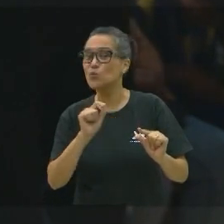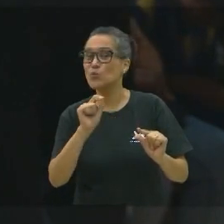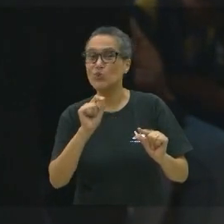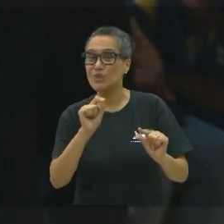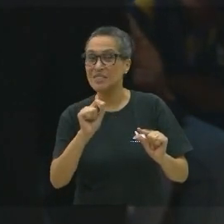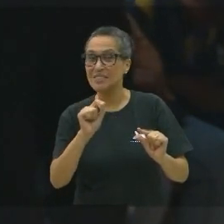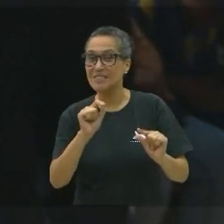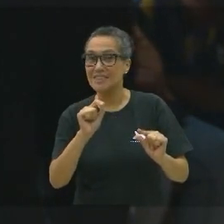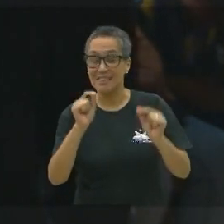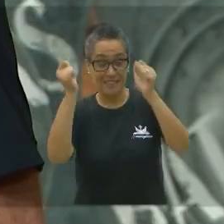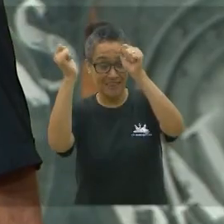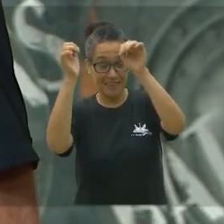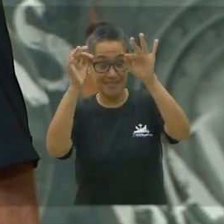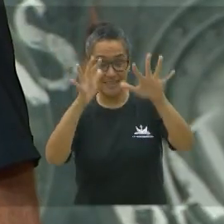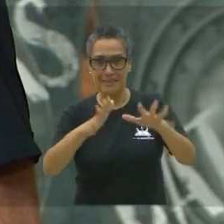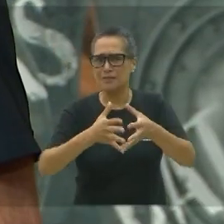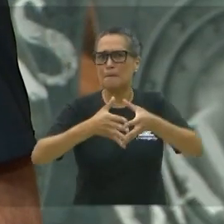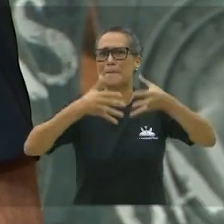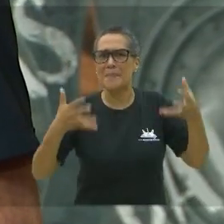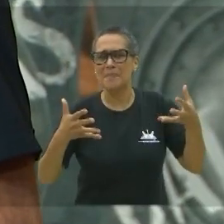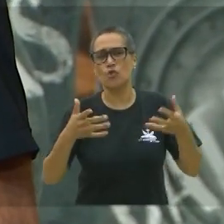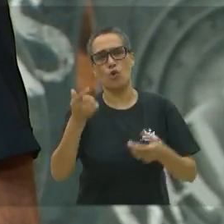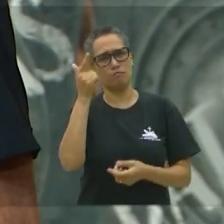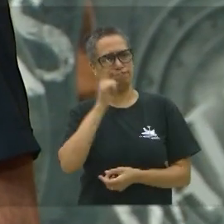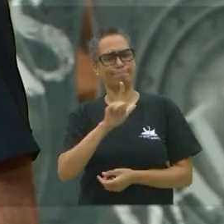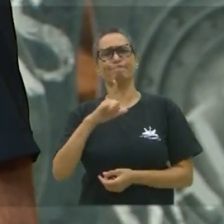está recebendo.